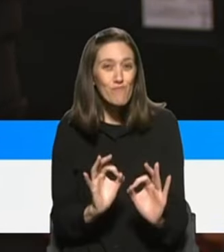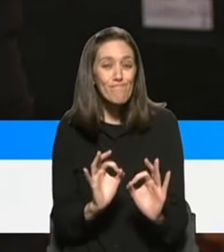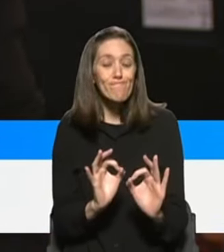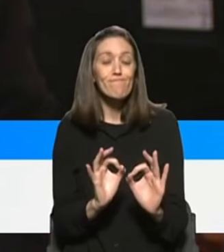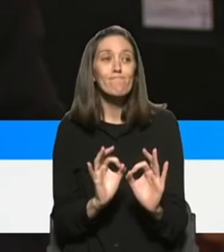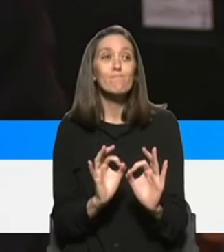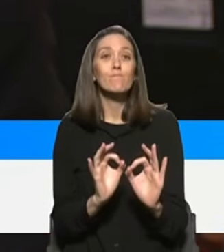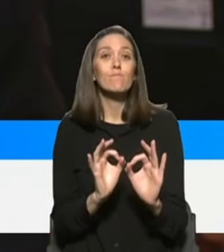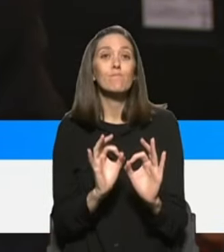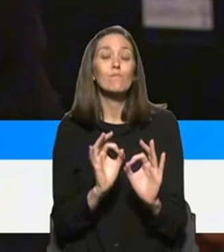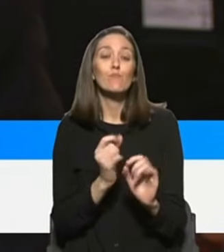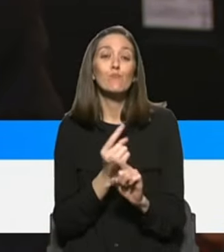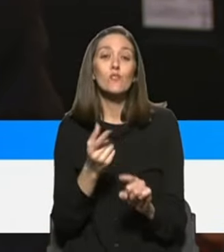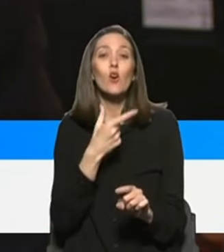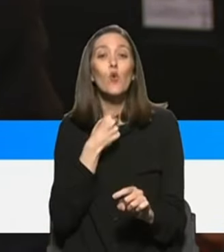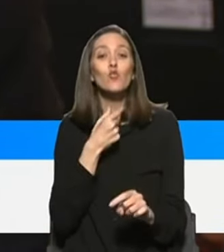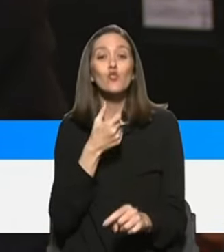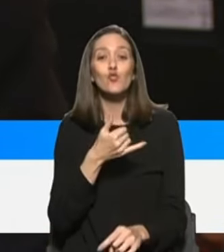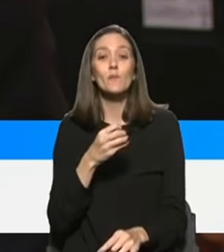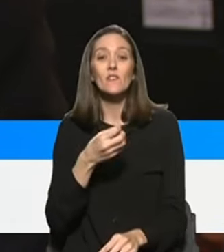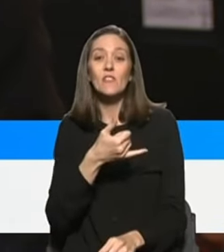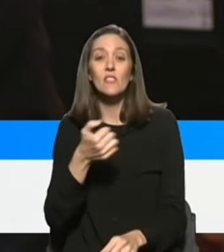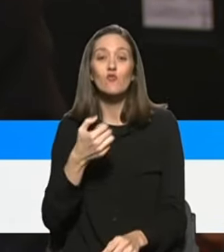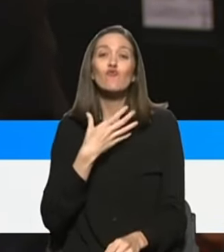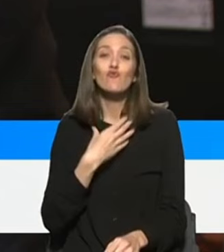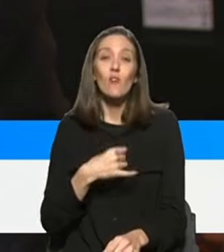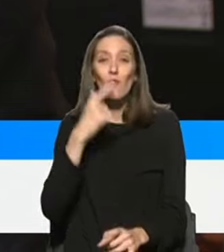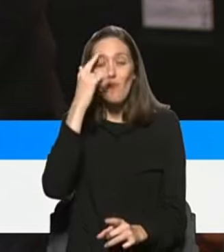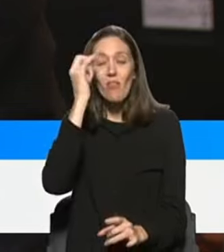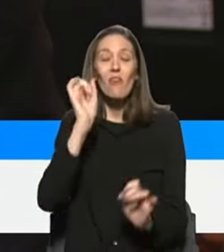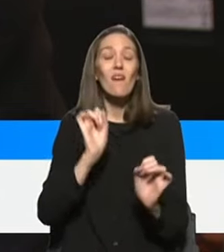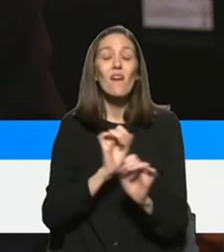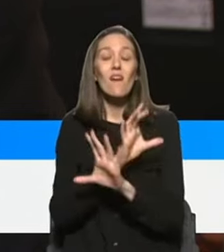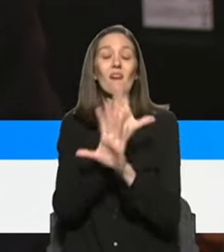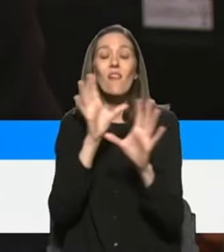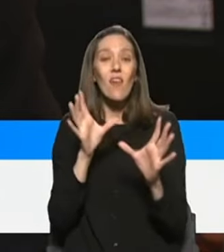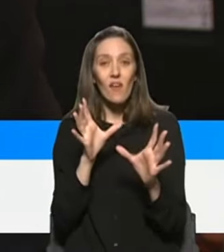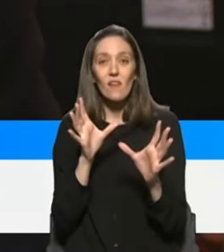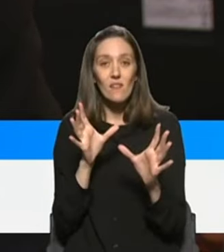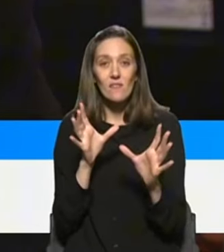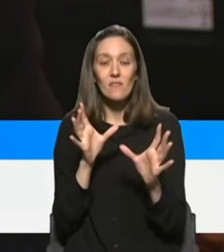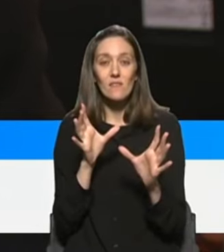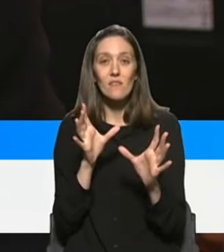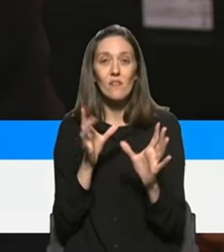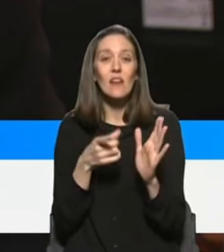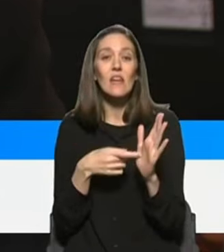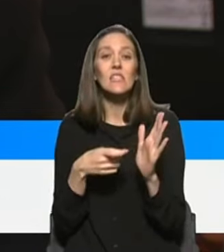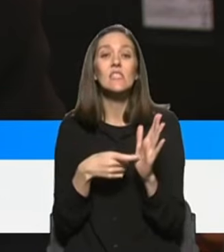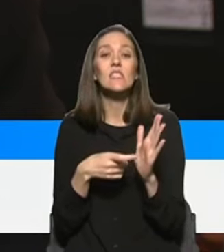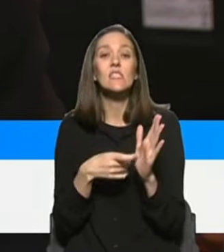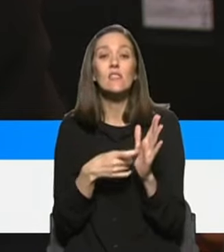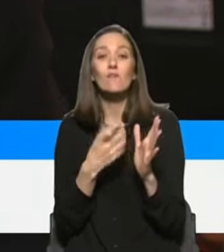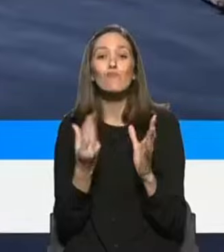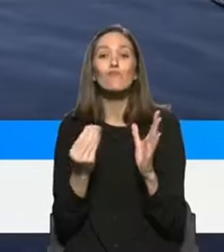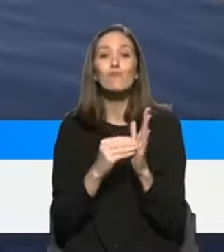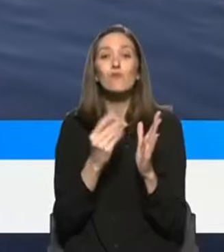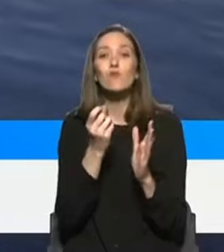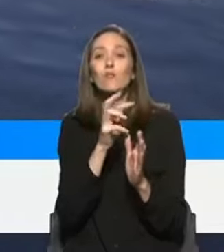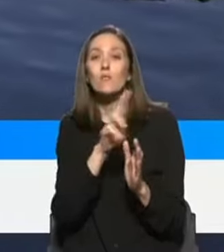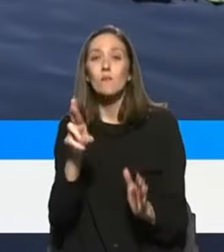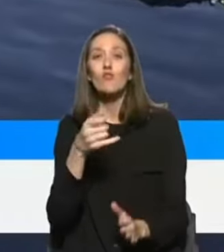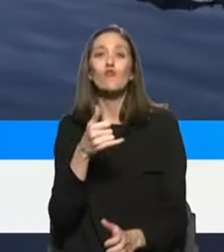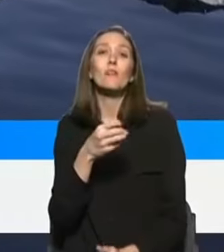Em agosto de 2025 estávamos a ter uma ideia muito clara do que é que podemos ter, o que é que necessitamos meter no orçamento de